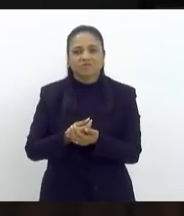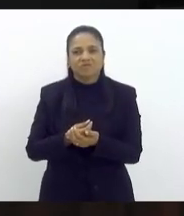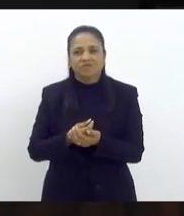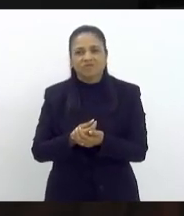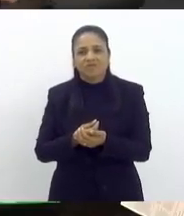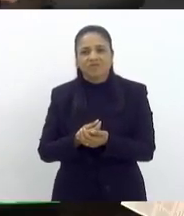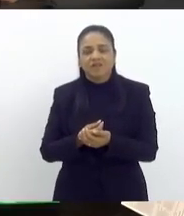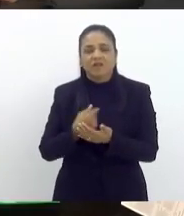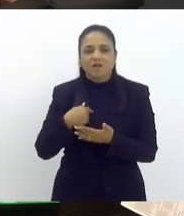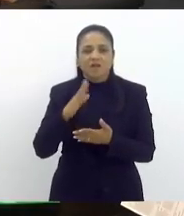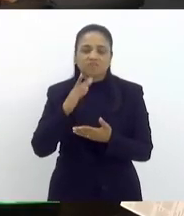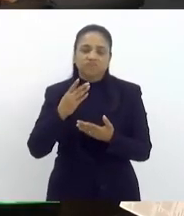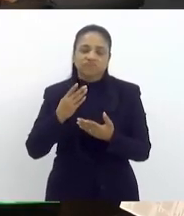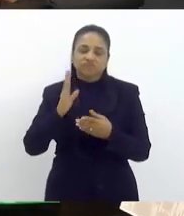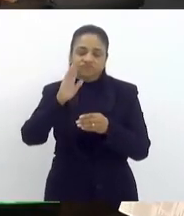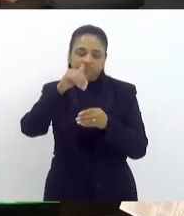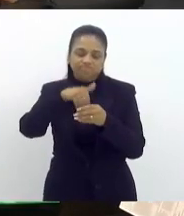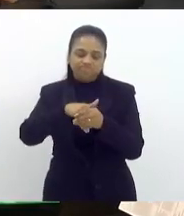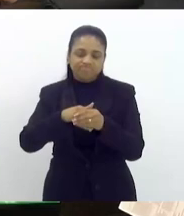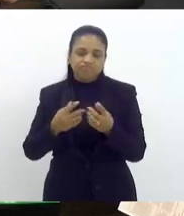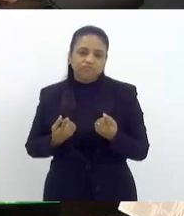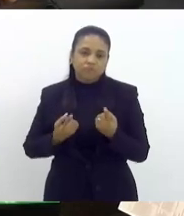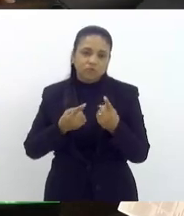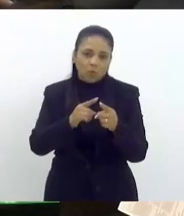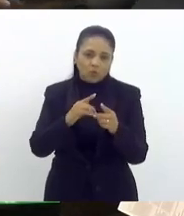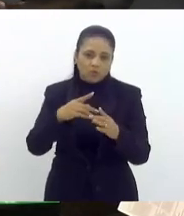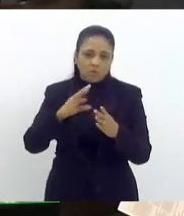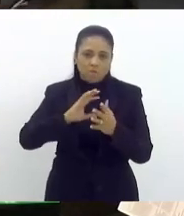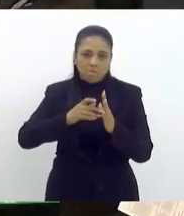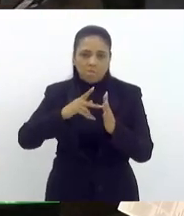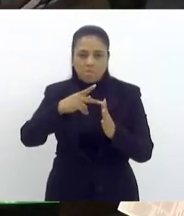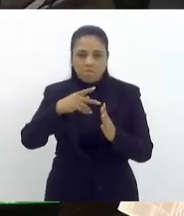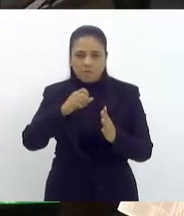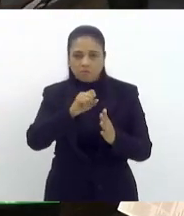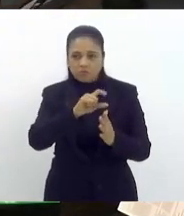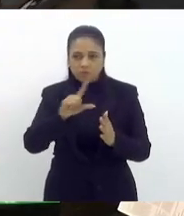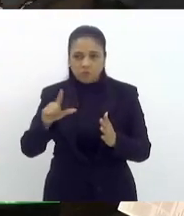registrar o voto contrário da bancada do PSOL presidente abstenção